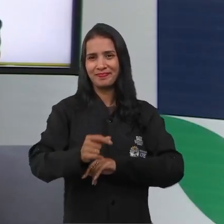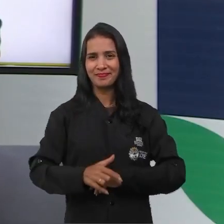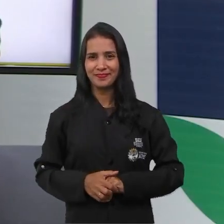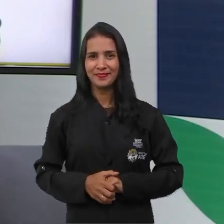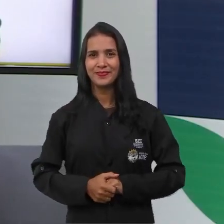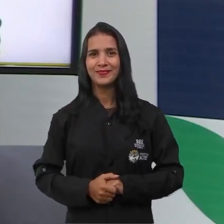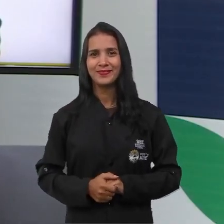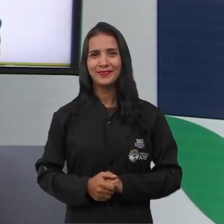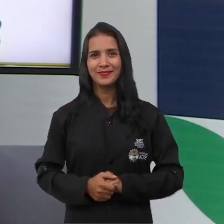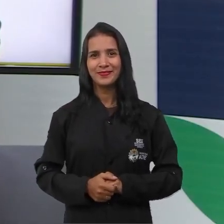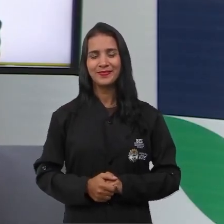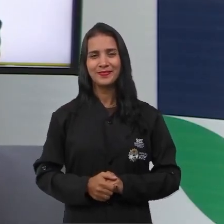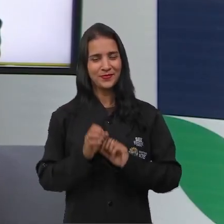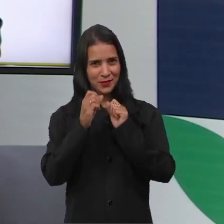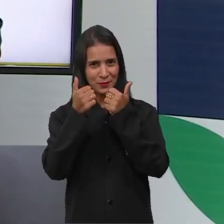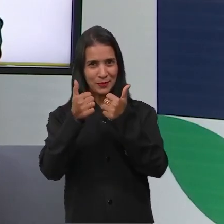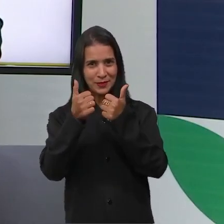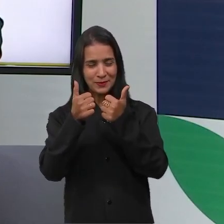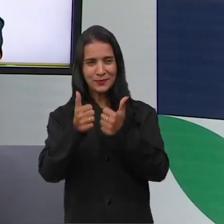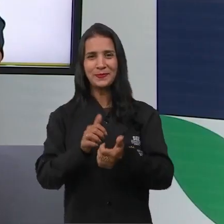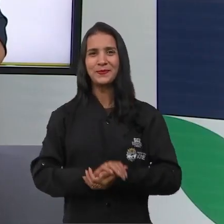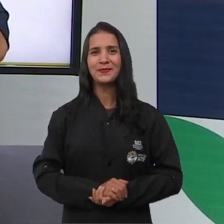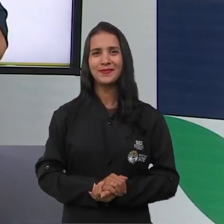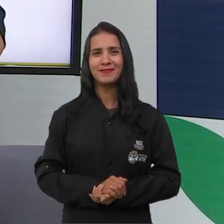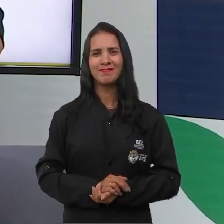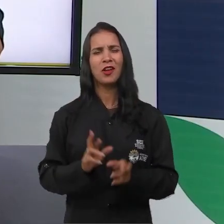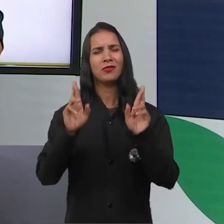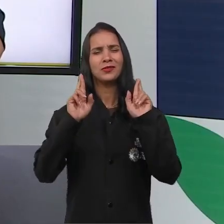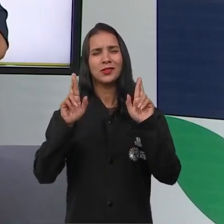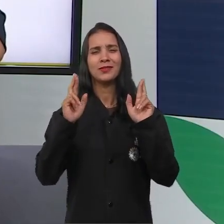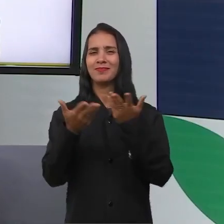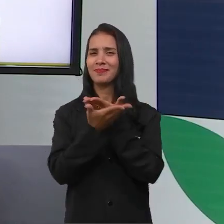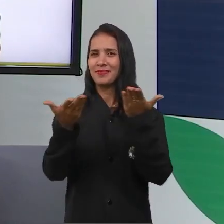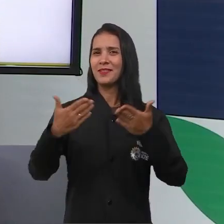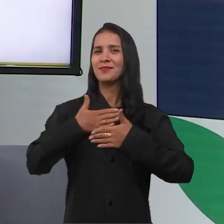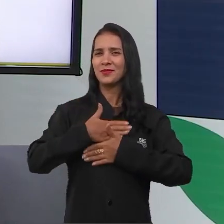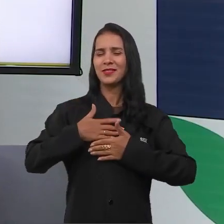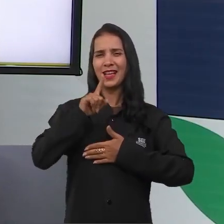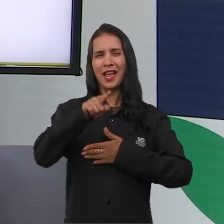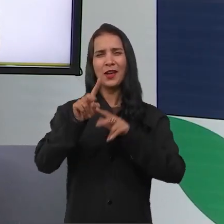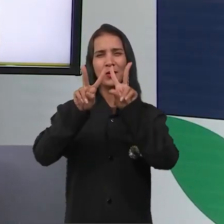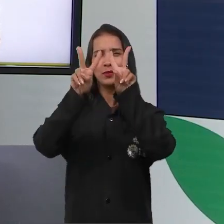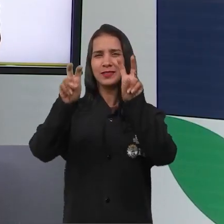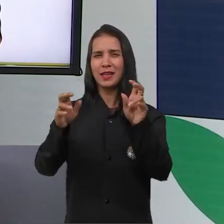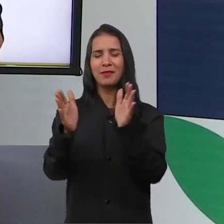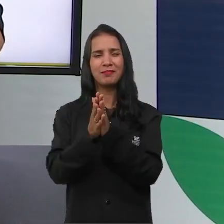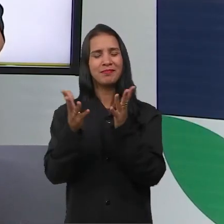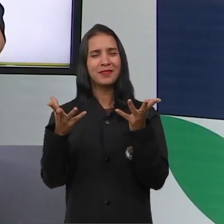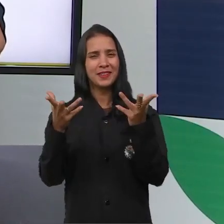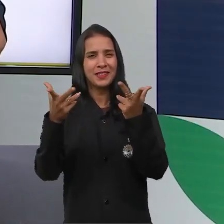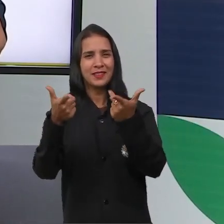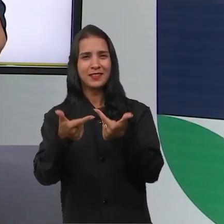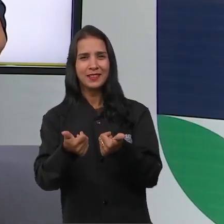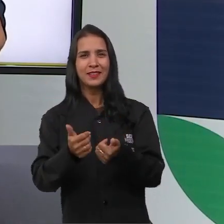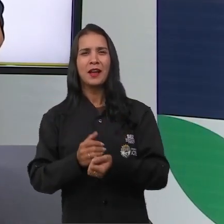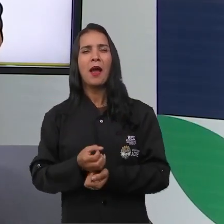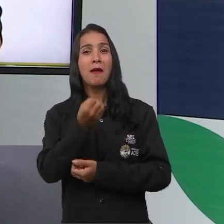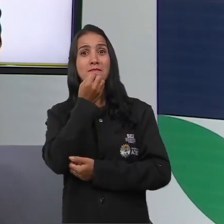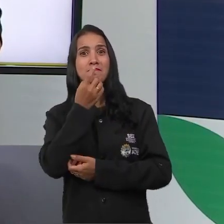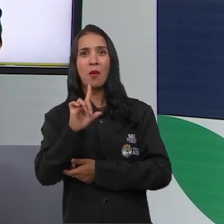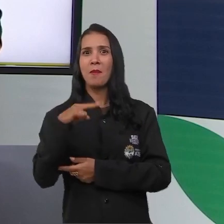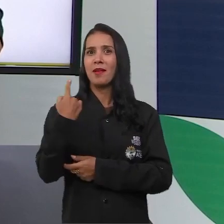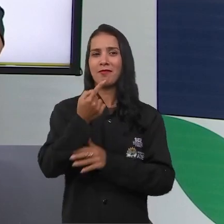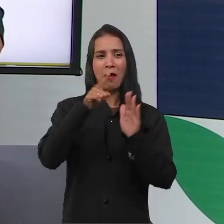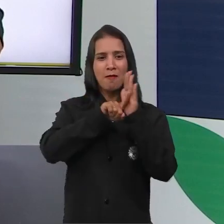séculos. Tudo bem? Espero que vocês tenham gostado, é um assunto maravilhoso, bom de